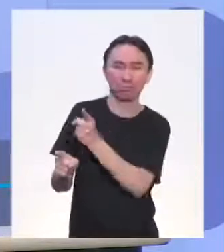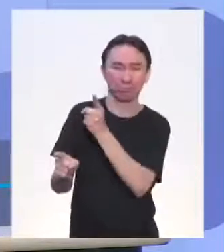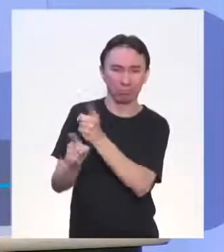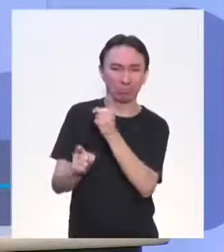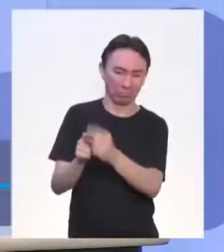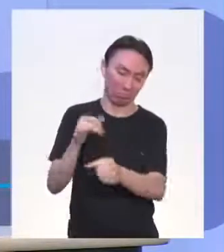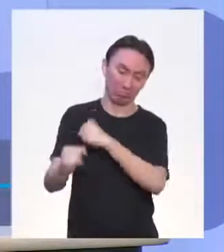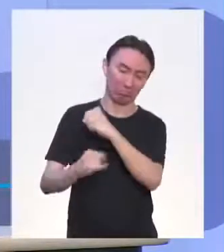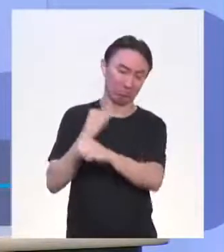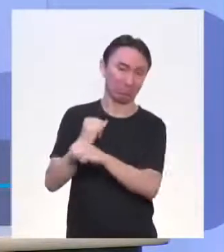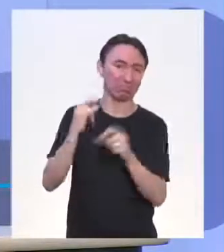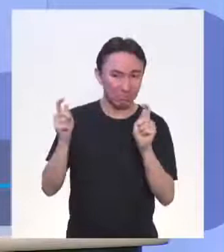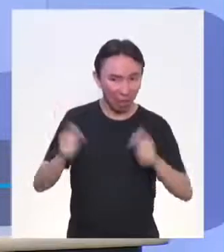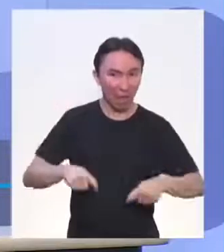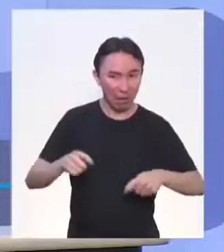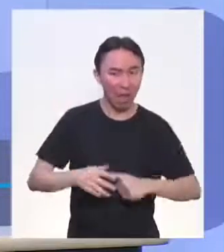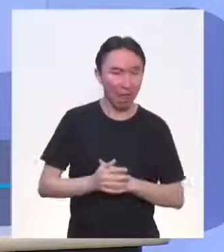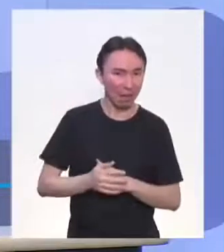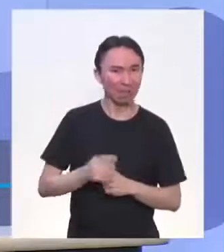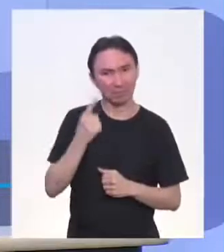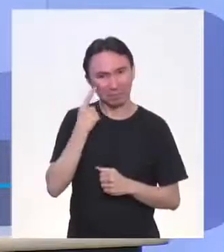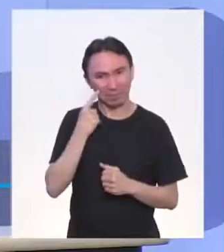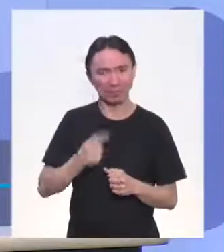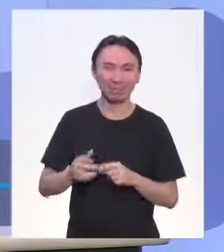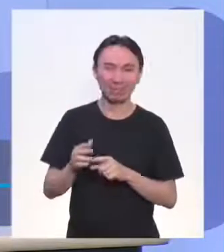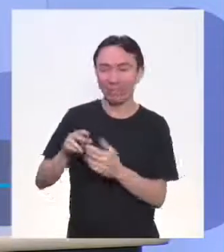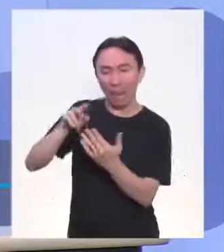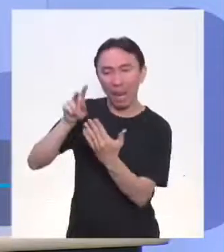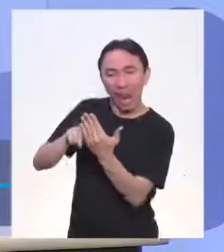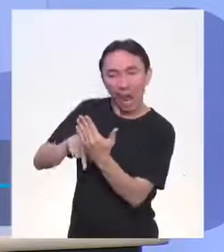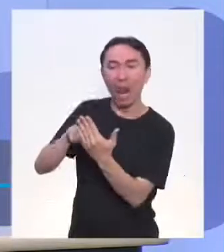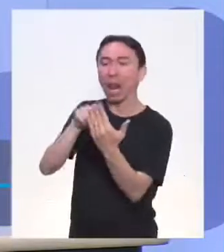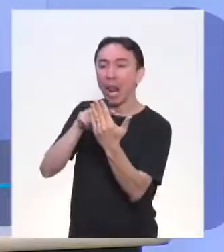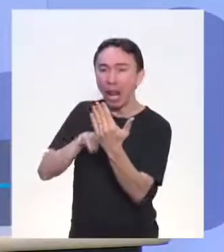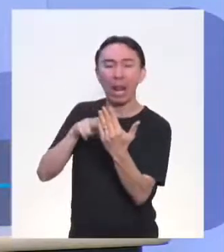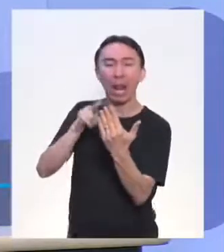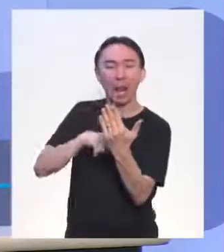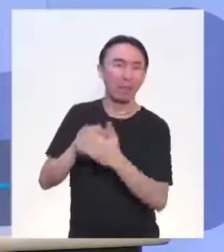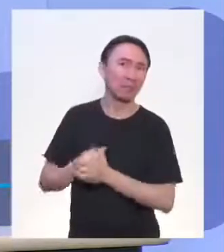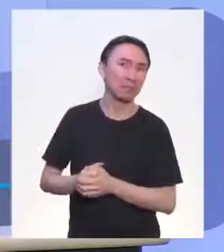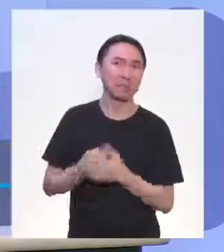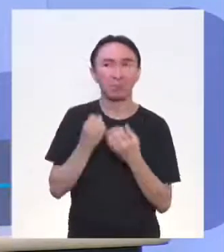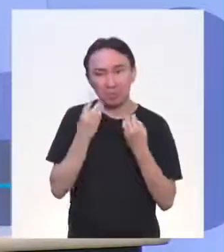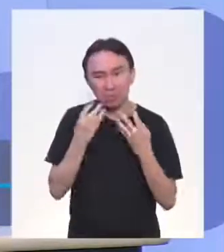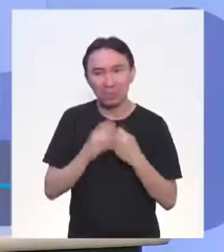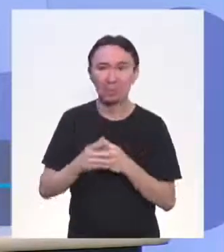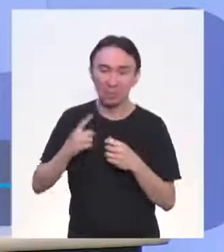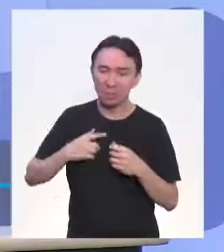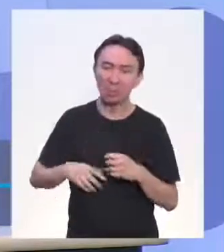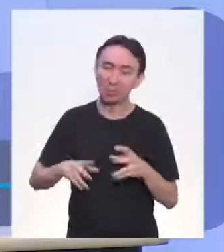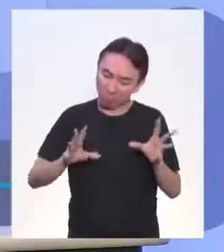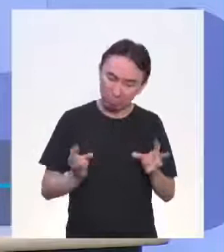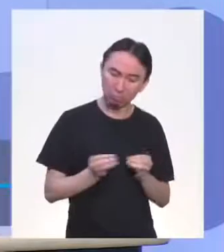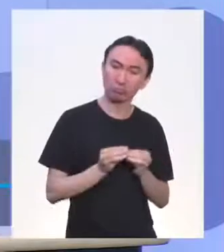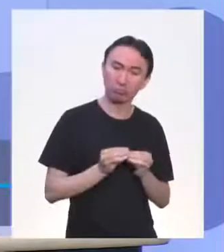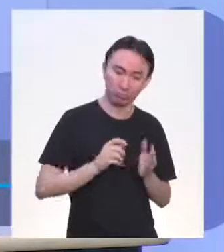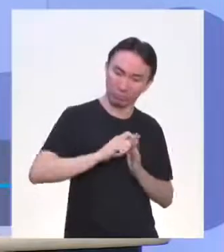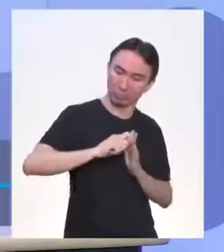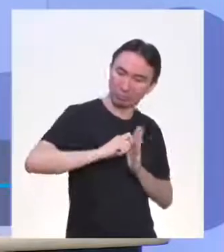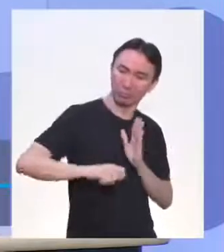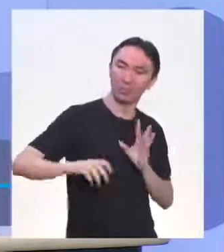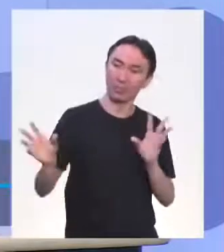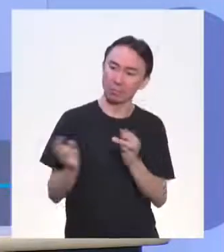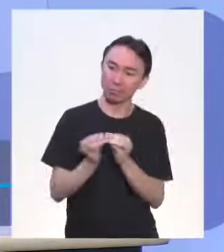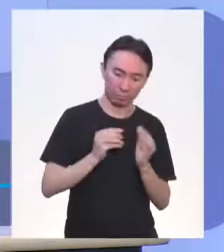então, que eu li, e que o legal, alguns colocaram, eu faço um resumo, eu faço anotações, é isso mesmo. A partir de